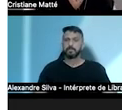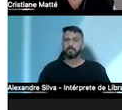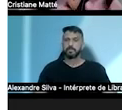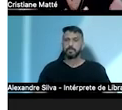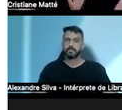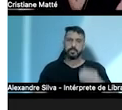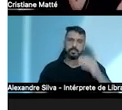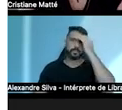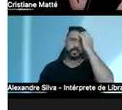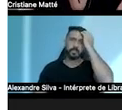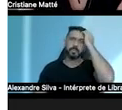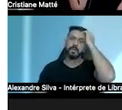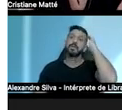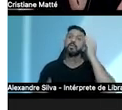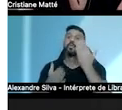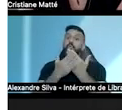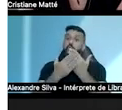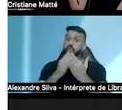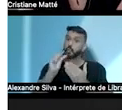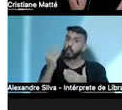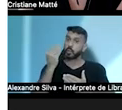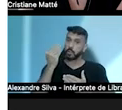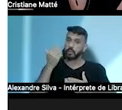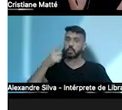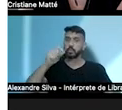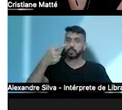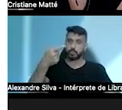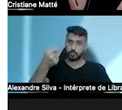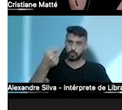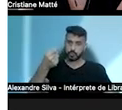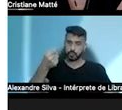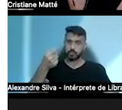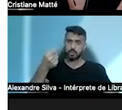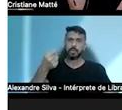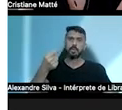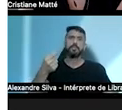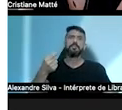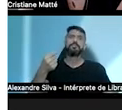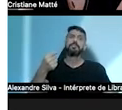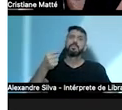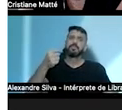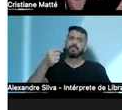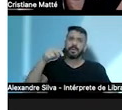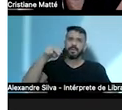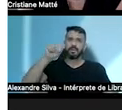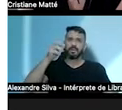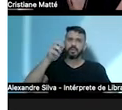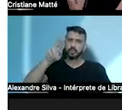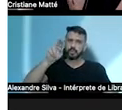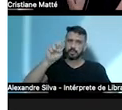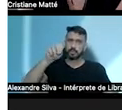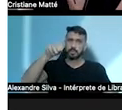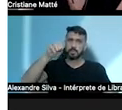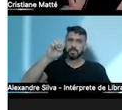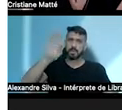Eu trouxe aqui para vocês um estudo bem recente, ele é de 2020, da Nature Metabolism. E o que ele mostra? É uma revisão,